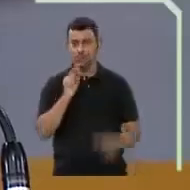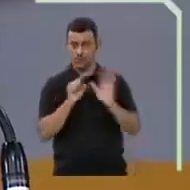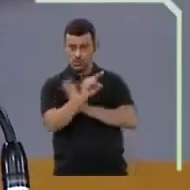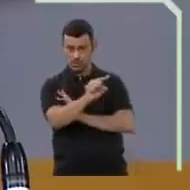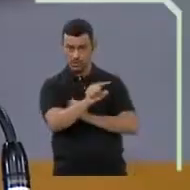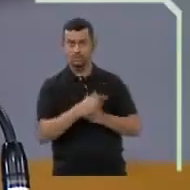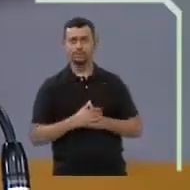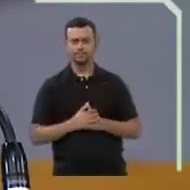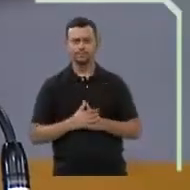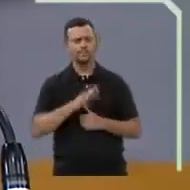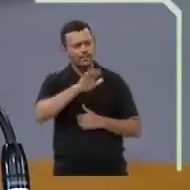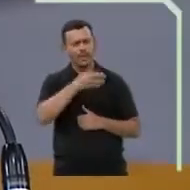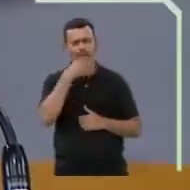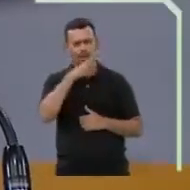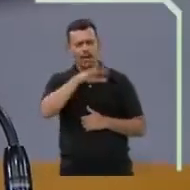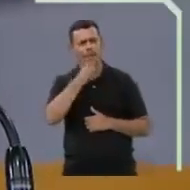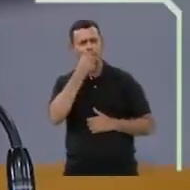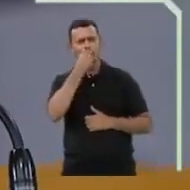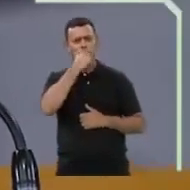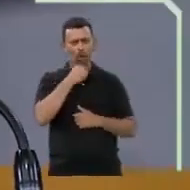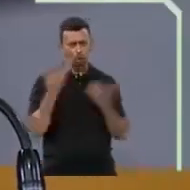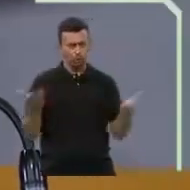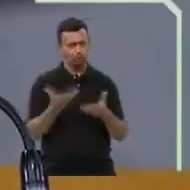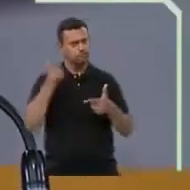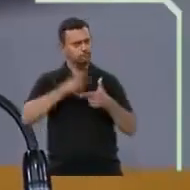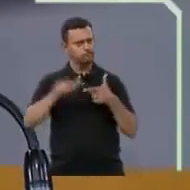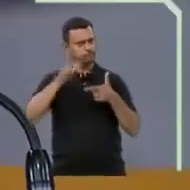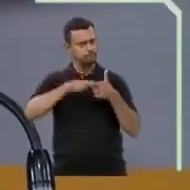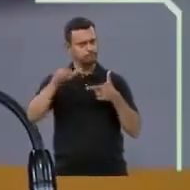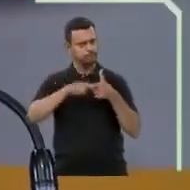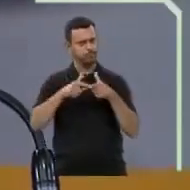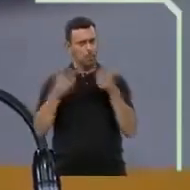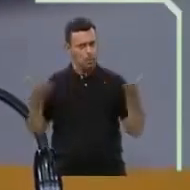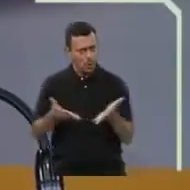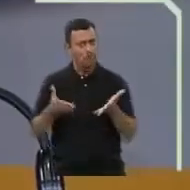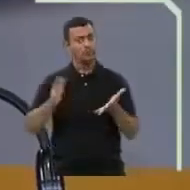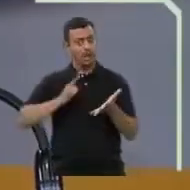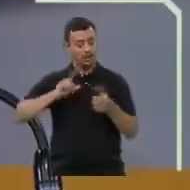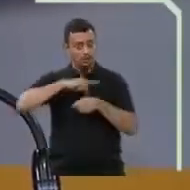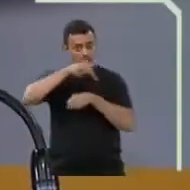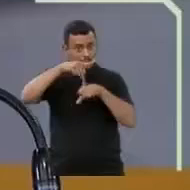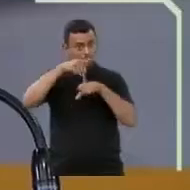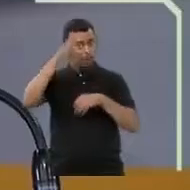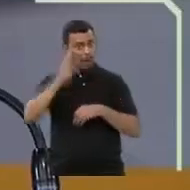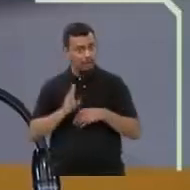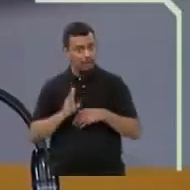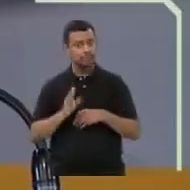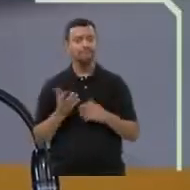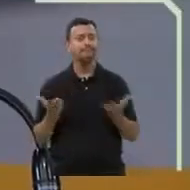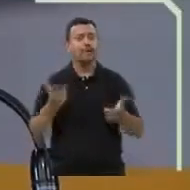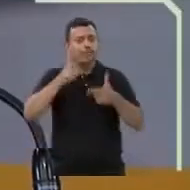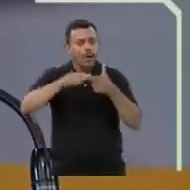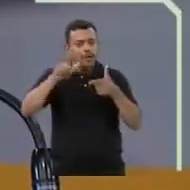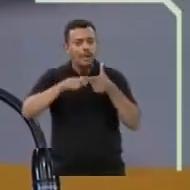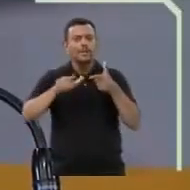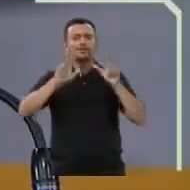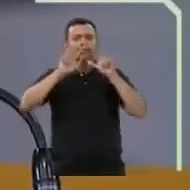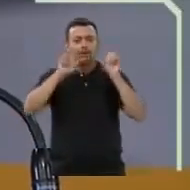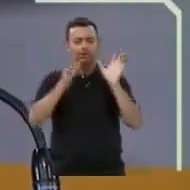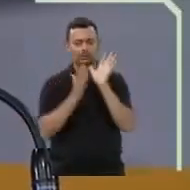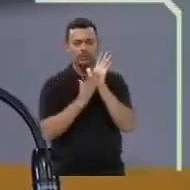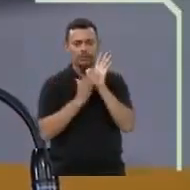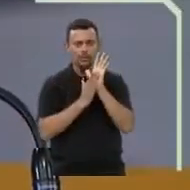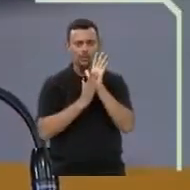Boulos, um dos problemas graves que nós temos no nosso país tem a ver com o problema da regularização